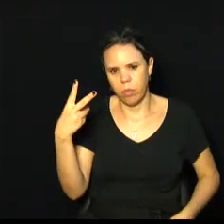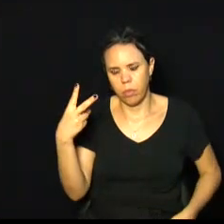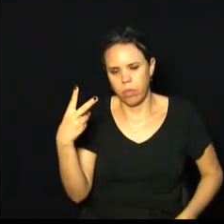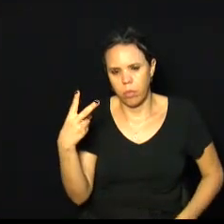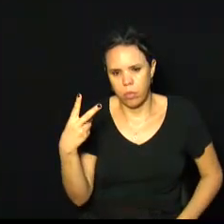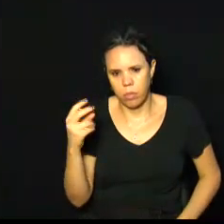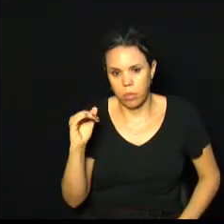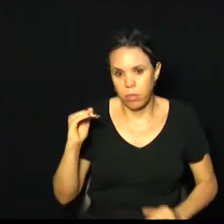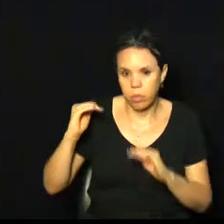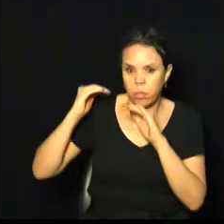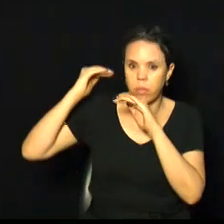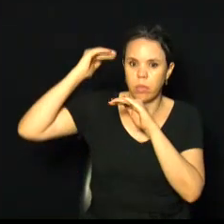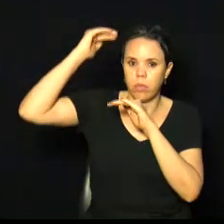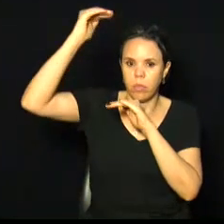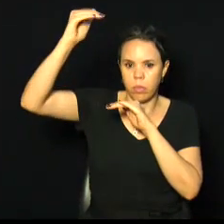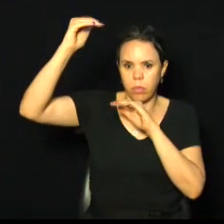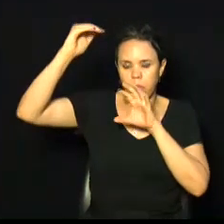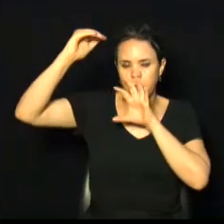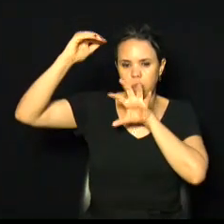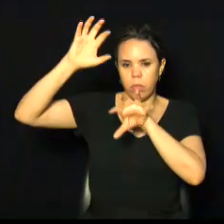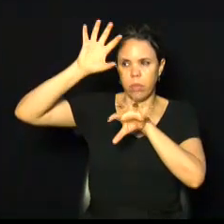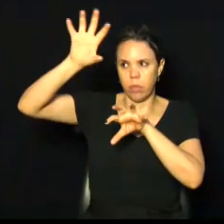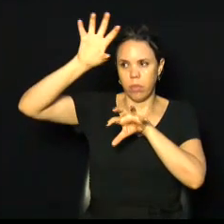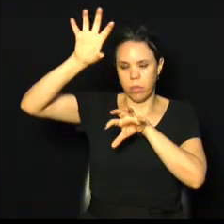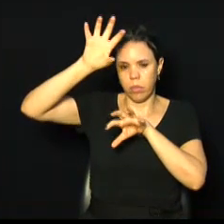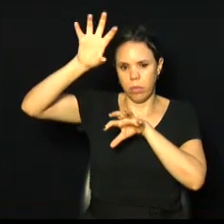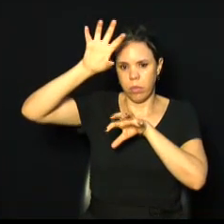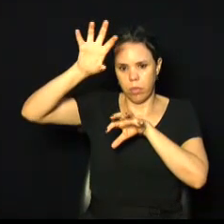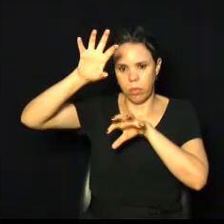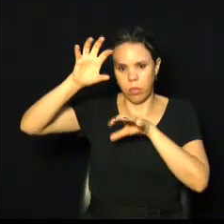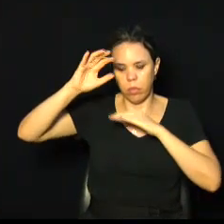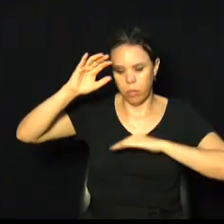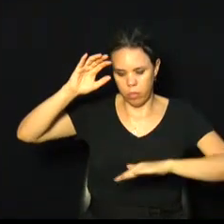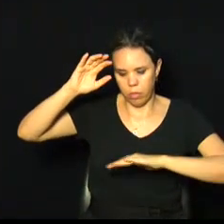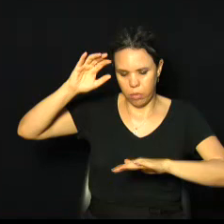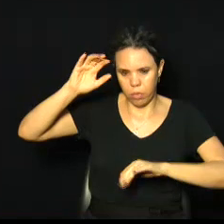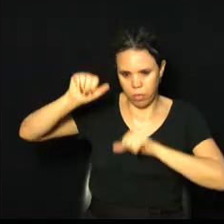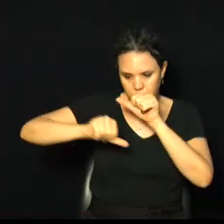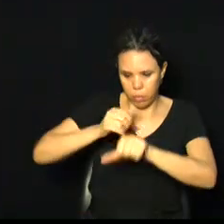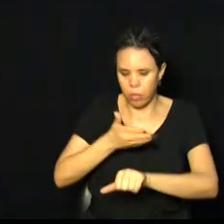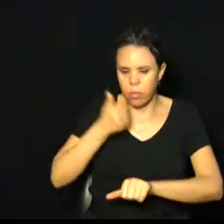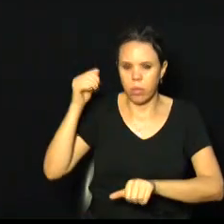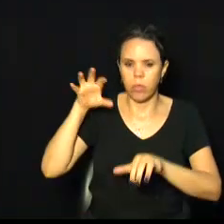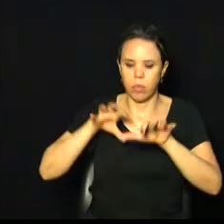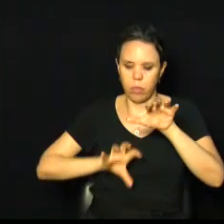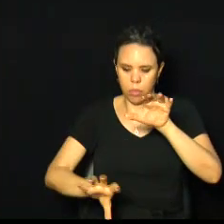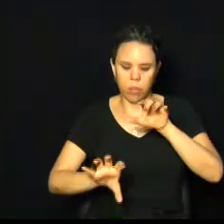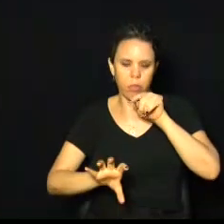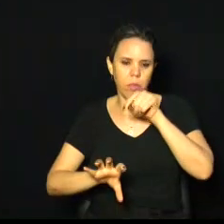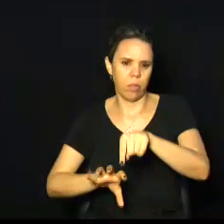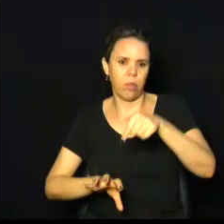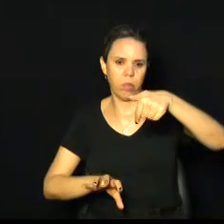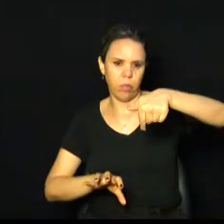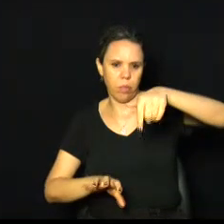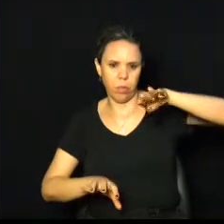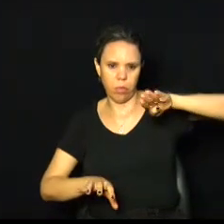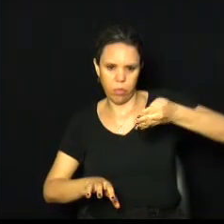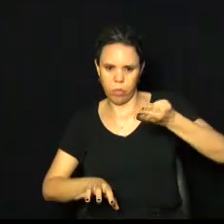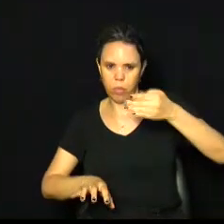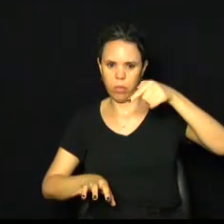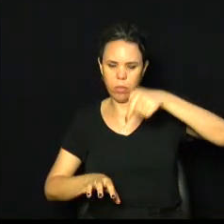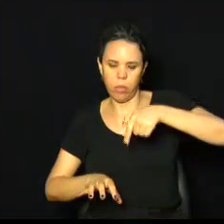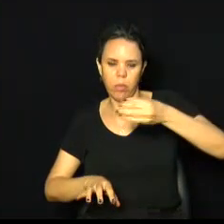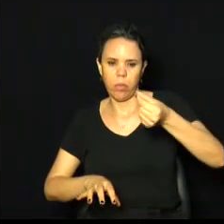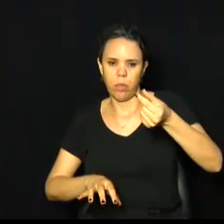está acima, para uma condição melhor que a condição abaixo. Então, para a gente conseguir esses 7 bilhões,